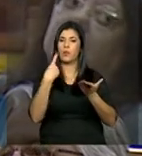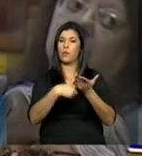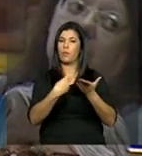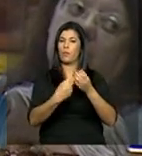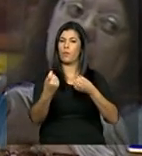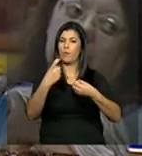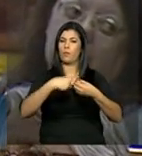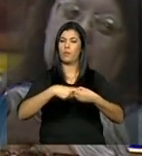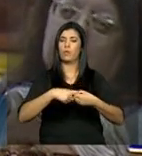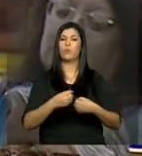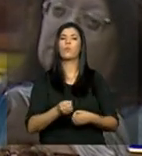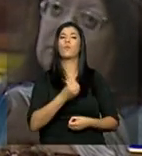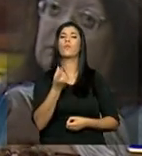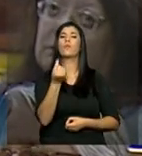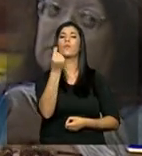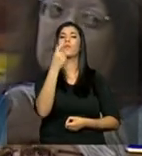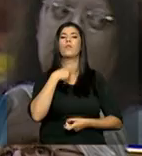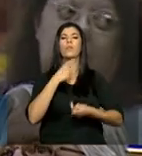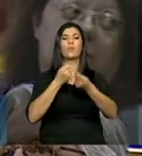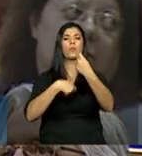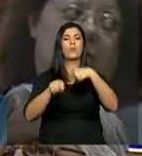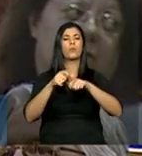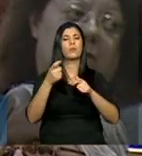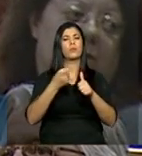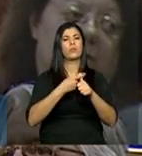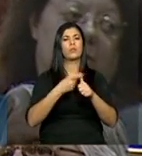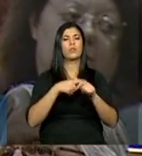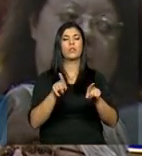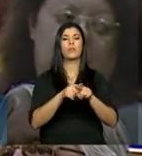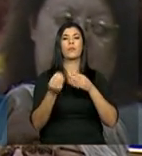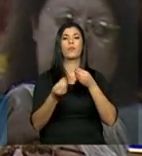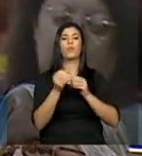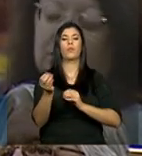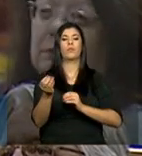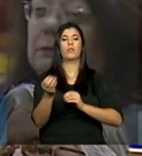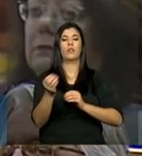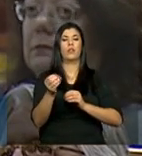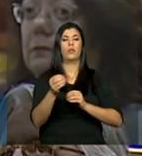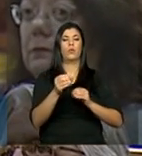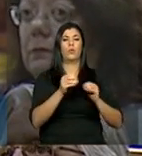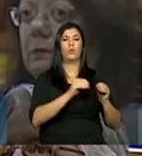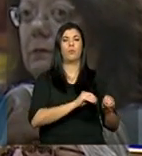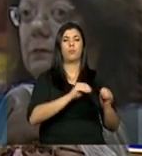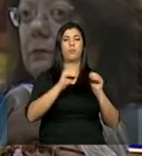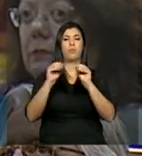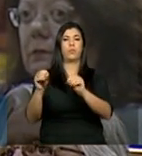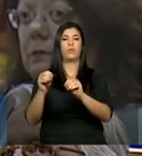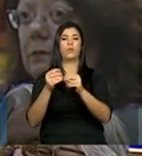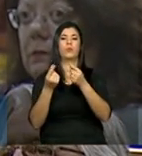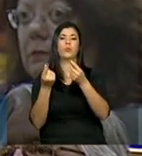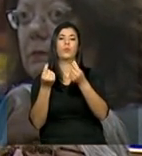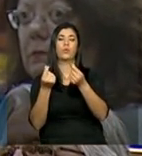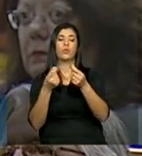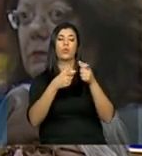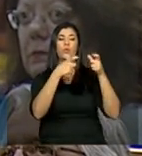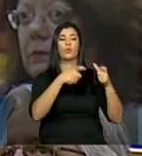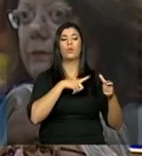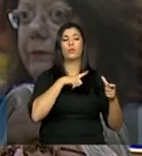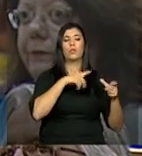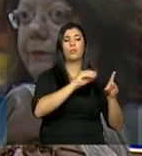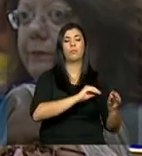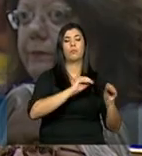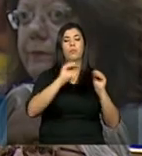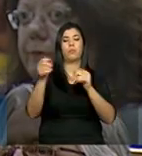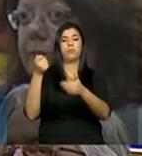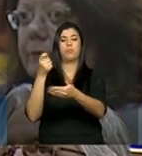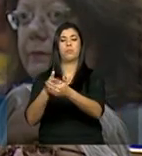fechado, que valor vai ser renegociado e como é que vai ser a movimentação desse dinheiro, de onde ele sai, de onde ele vem, até porque